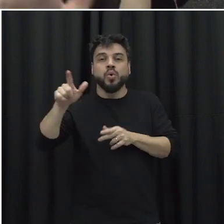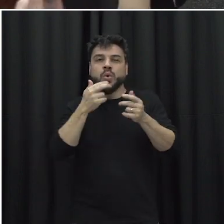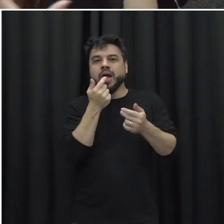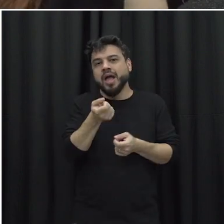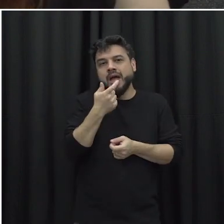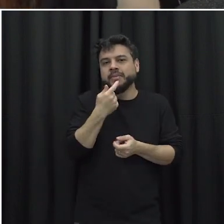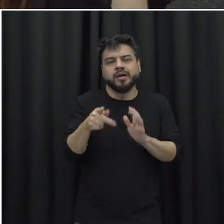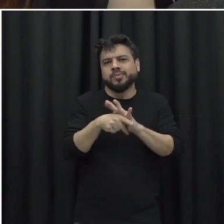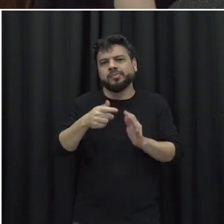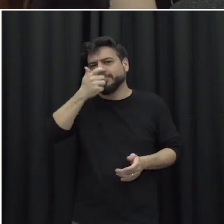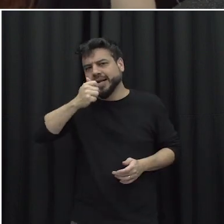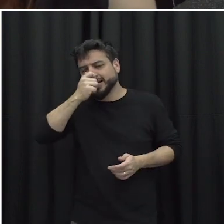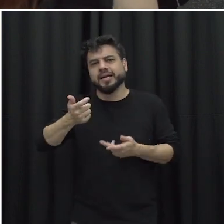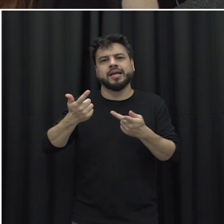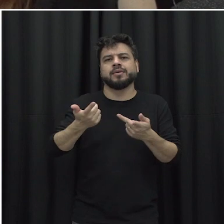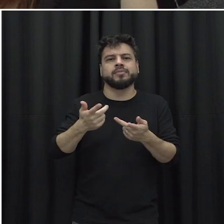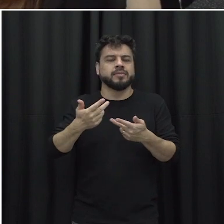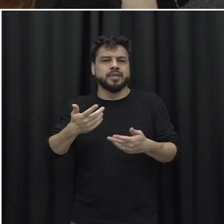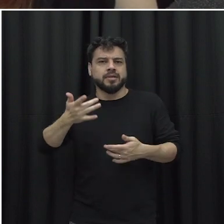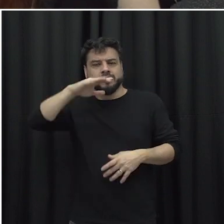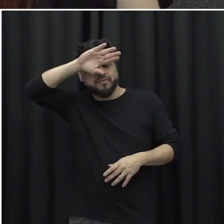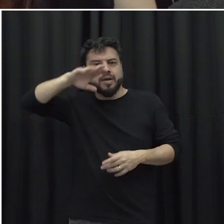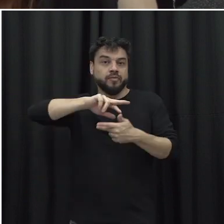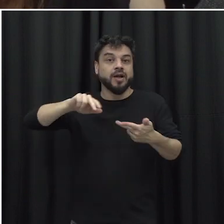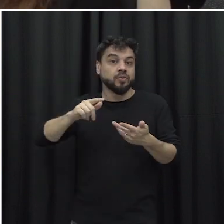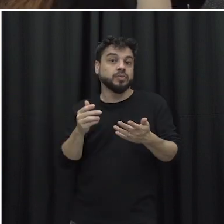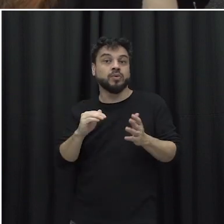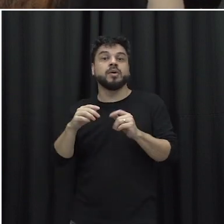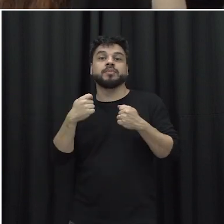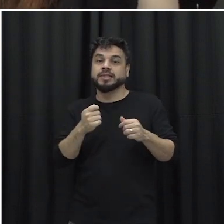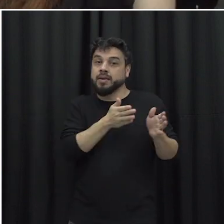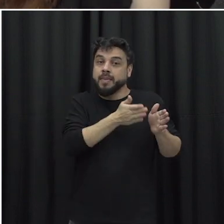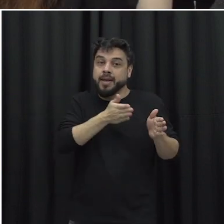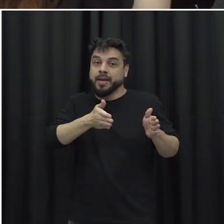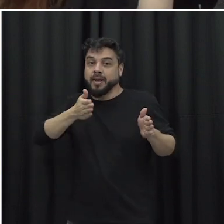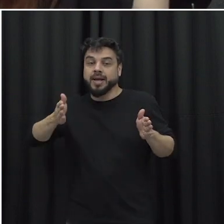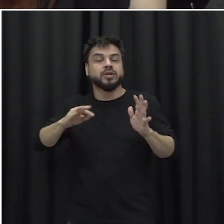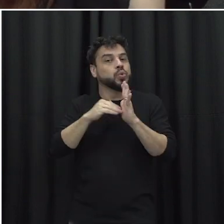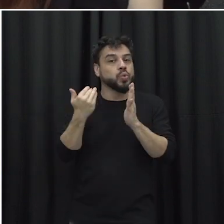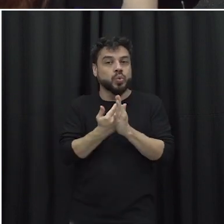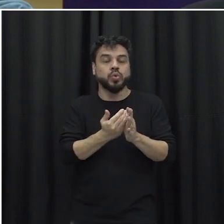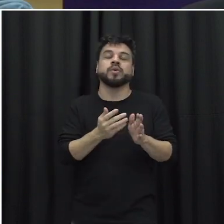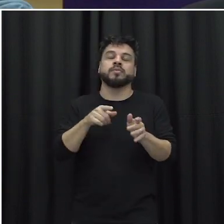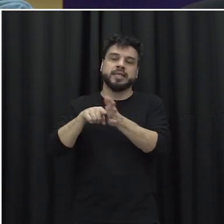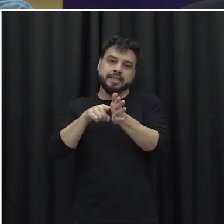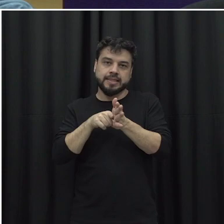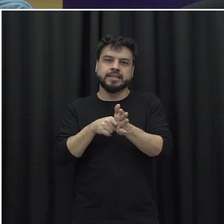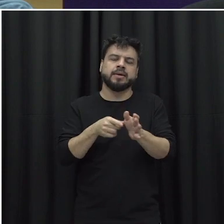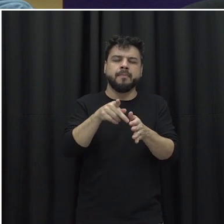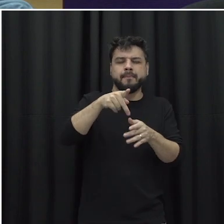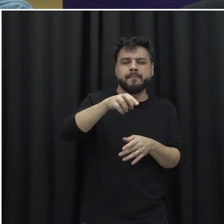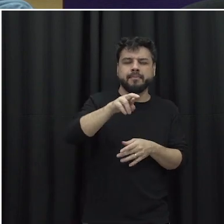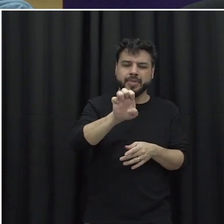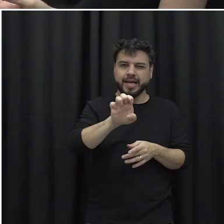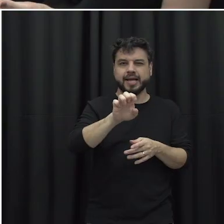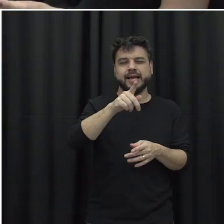dipirona, um paracetamol, um antibiótico tem aí. Né? E para isso, precisa passar por todas as etapas de pesquisa, tanto na fase pré-clínica,